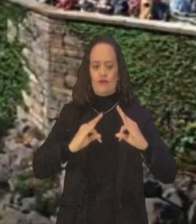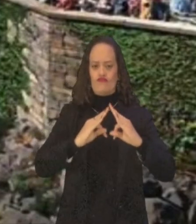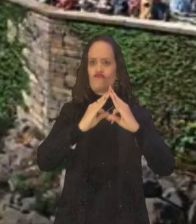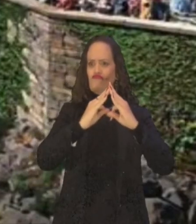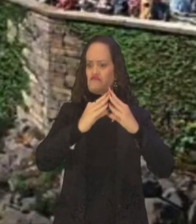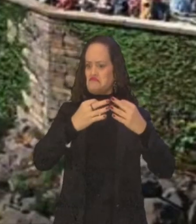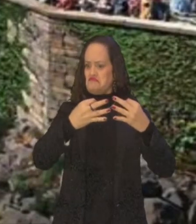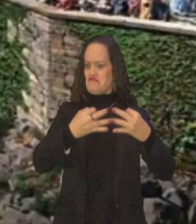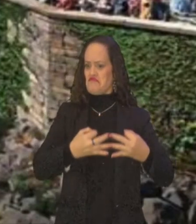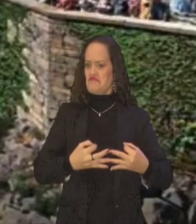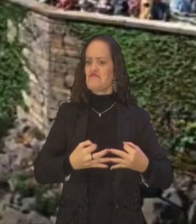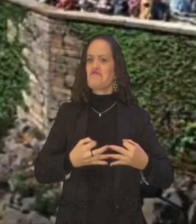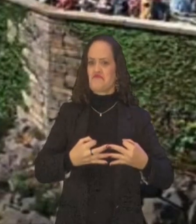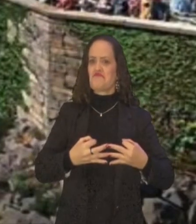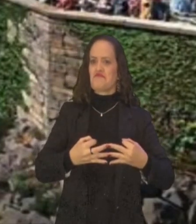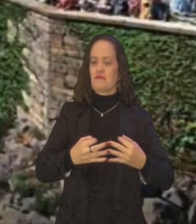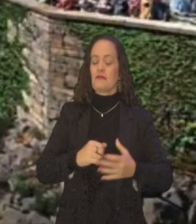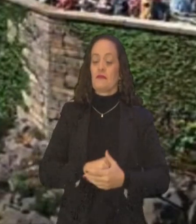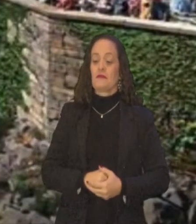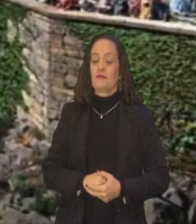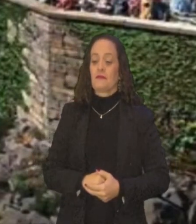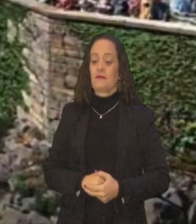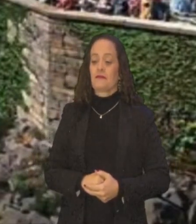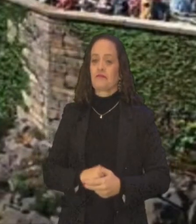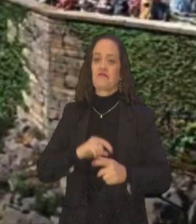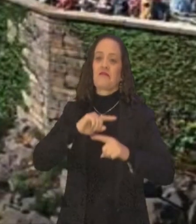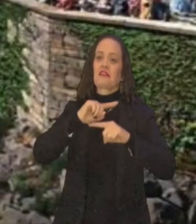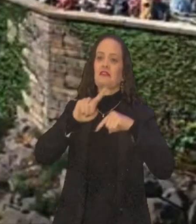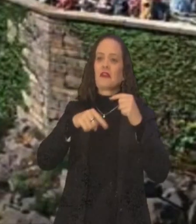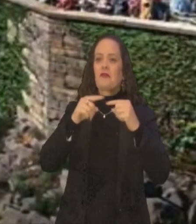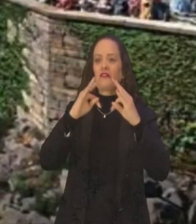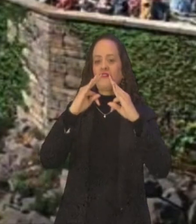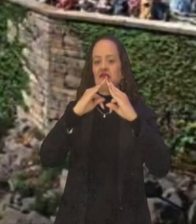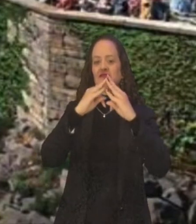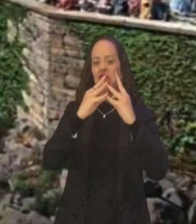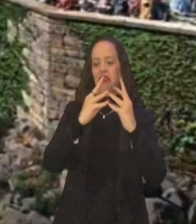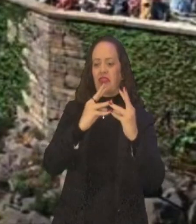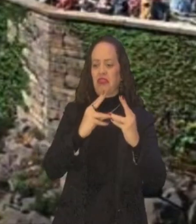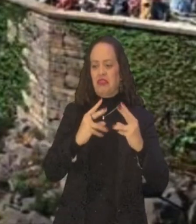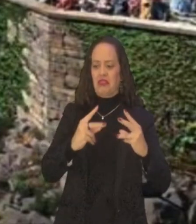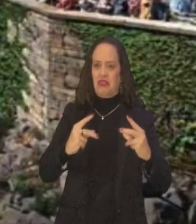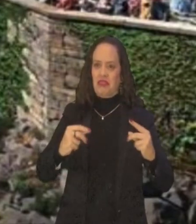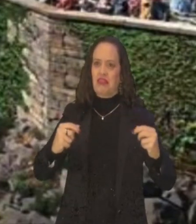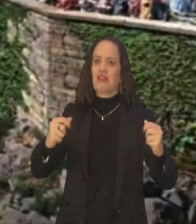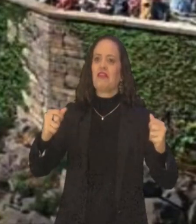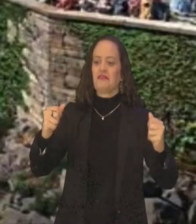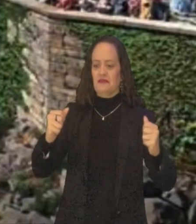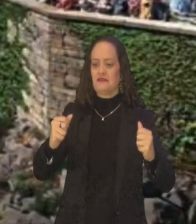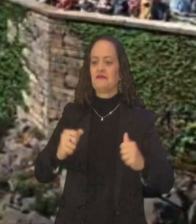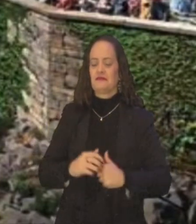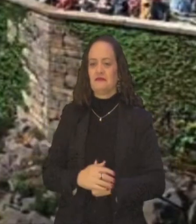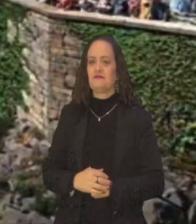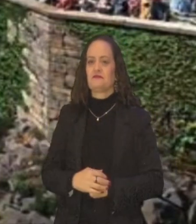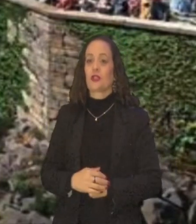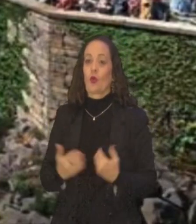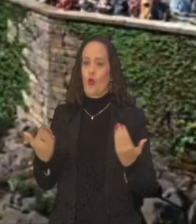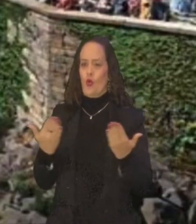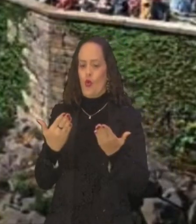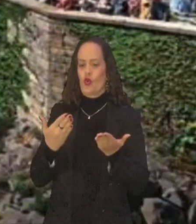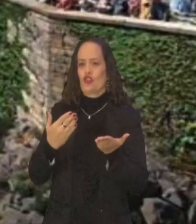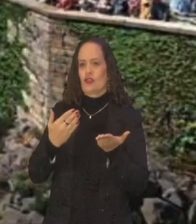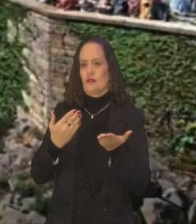também, romana, e todo esse poderio que nós iremos ver agora pela manhã,